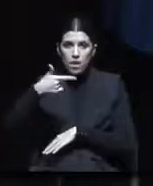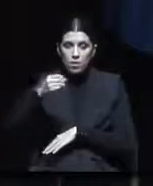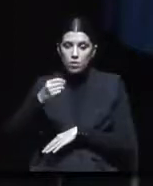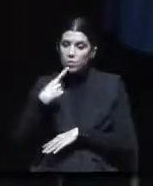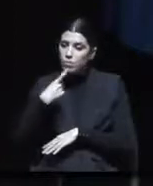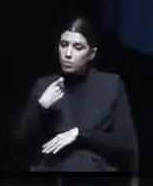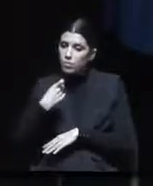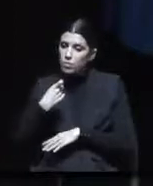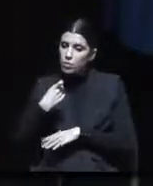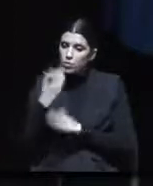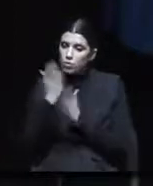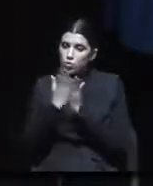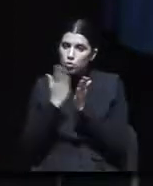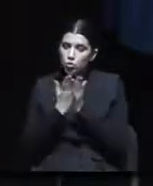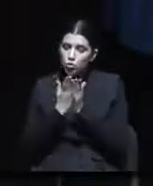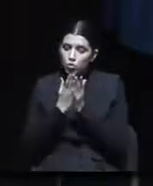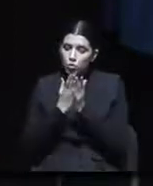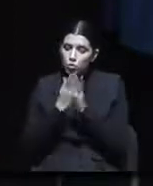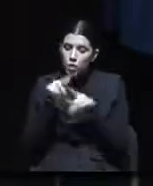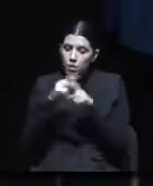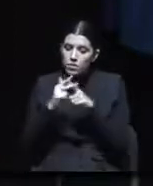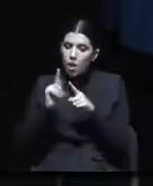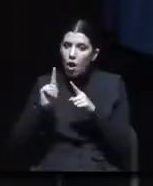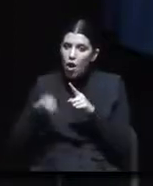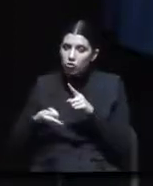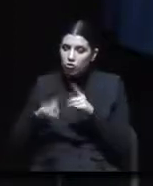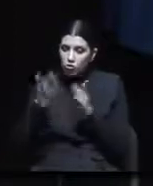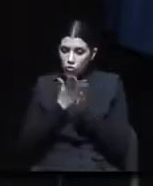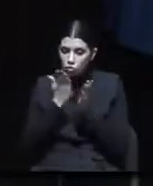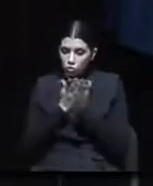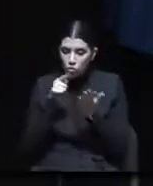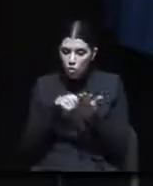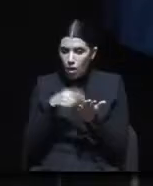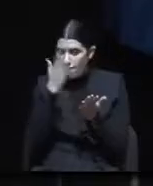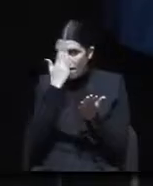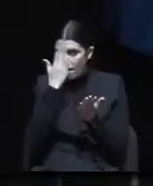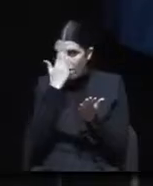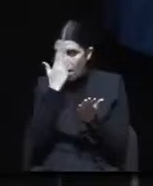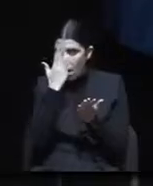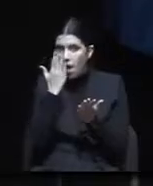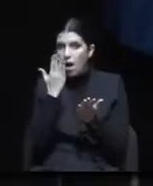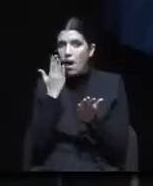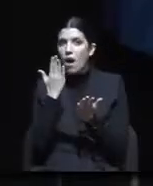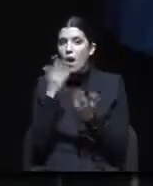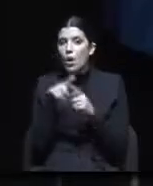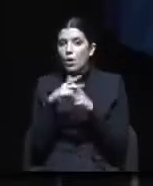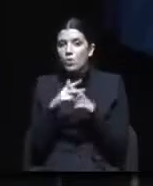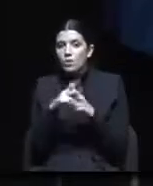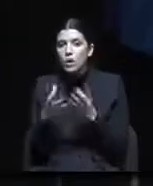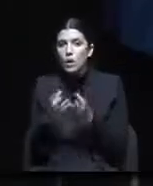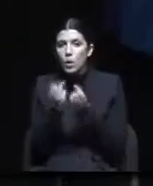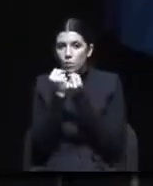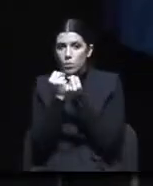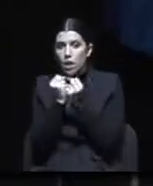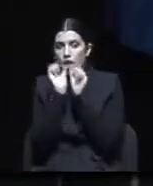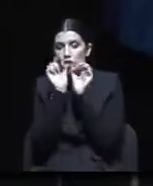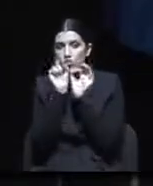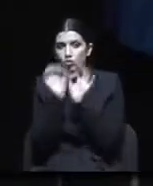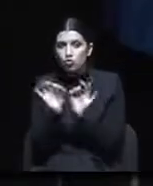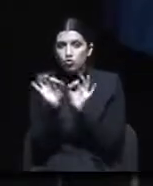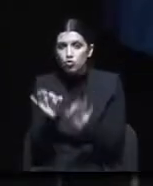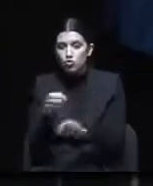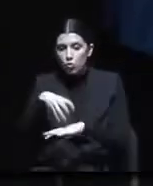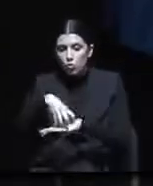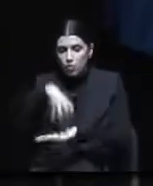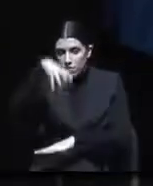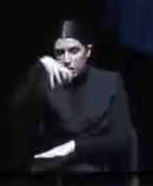estudo de reabilitação em curso. Esse estudo prevê, tal como foi aprovado, requalificar, recuperar e conservar o